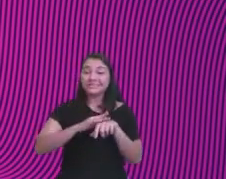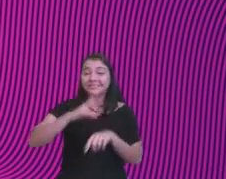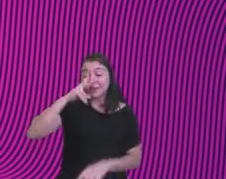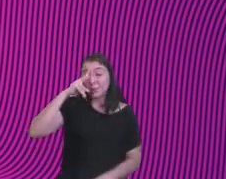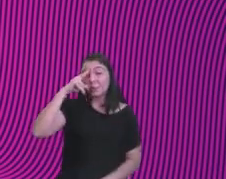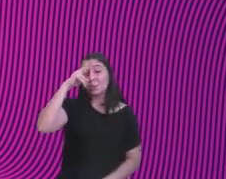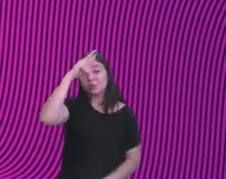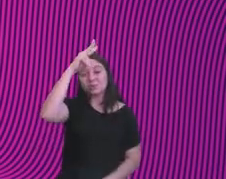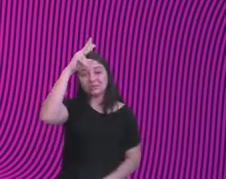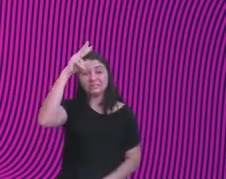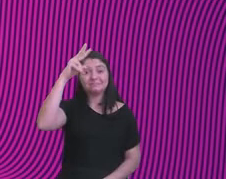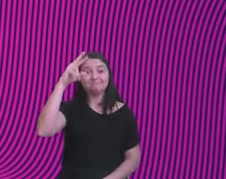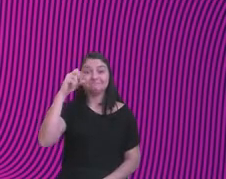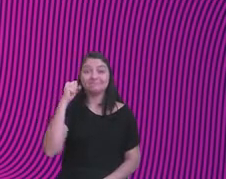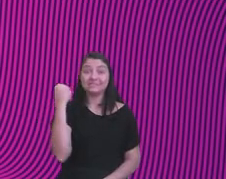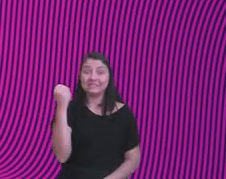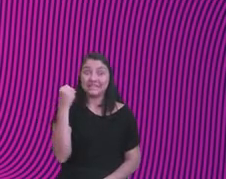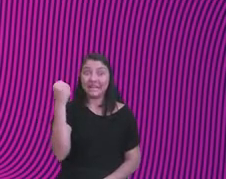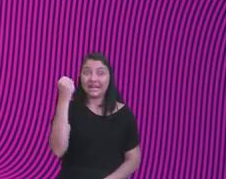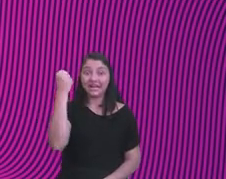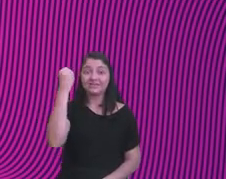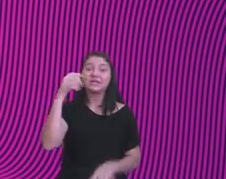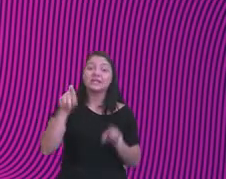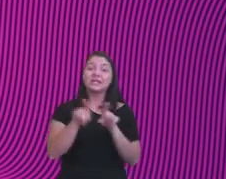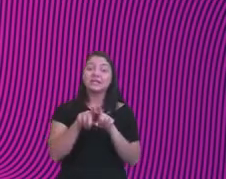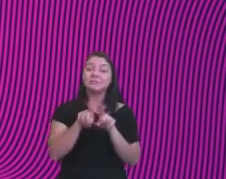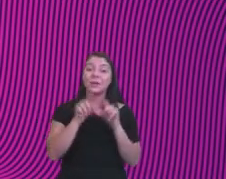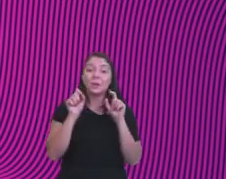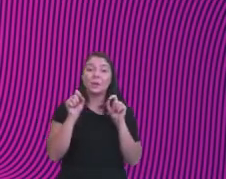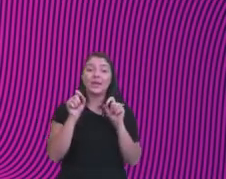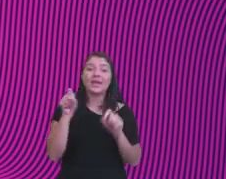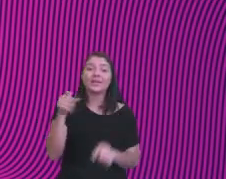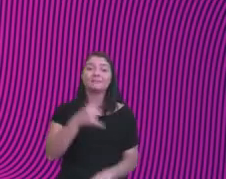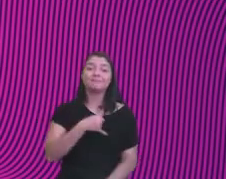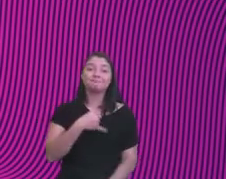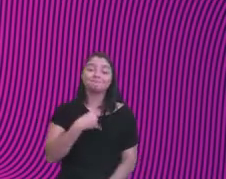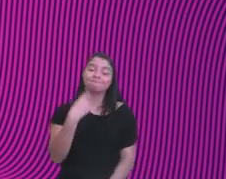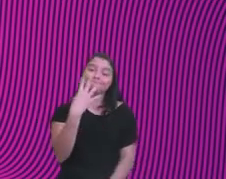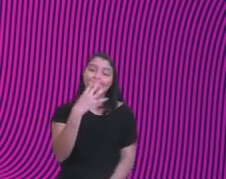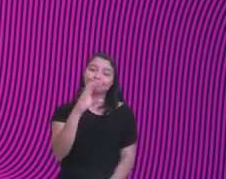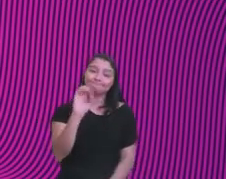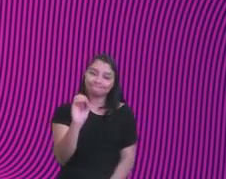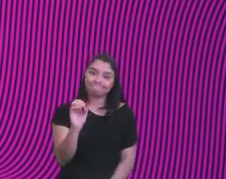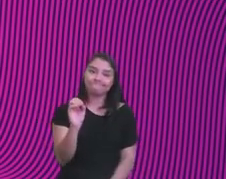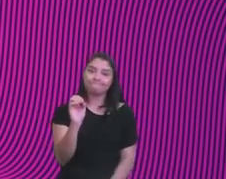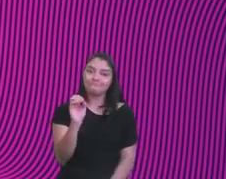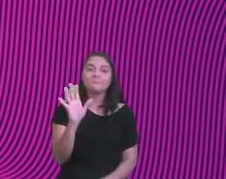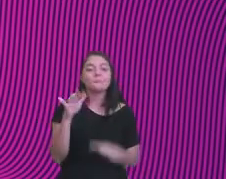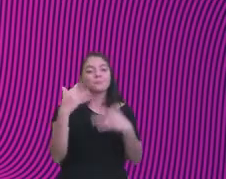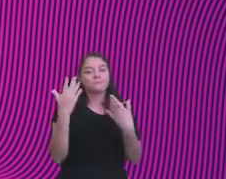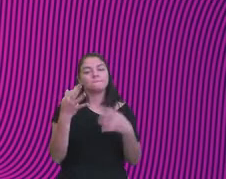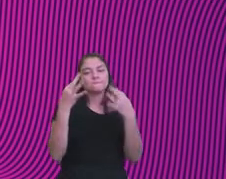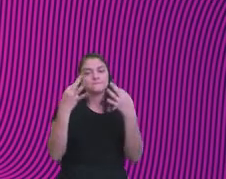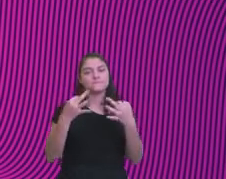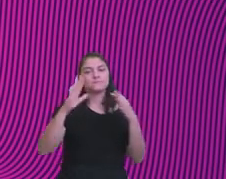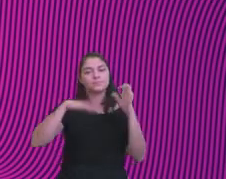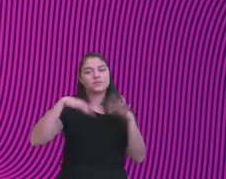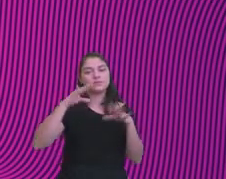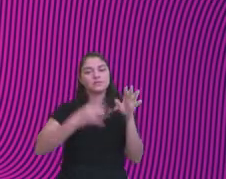ter 40 anos também chama um pouquinho a atenção. Obviamente que nos dias de hoje, quando a gente vai propor um